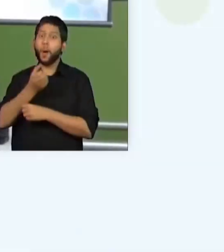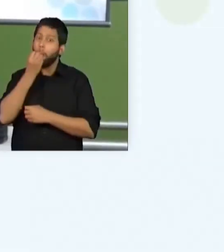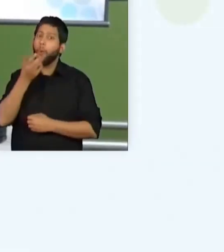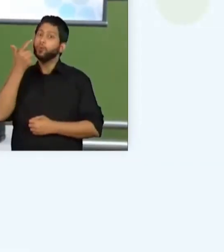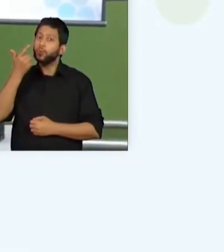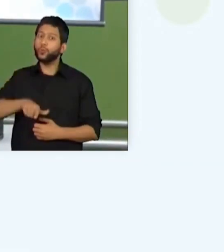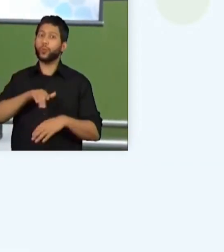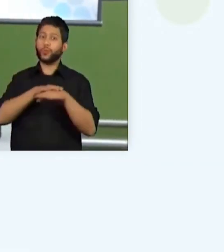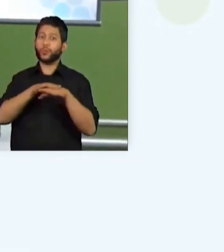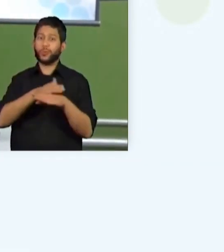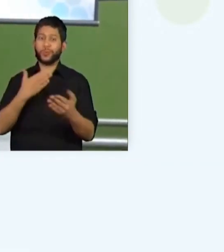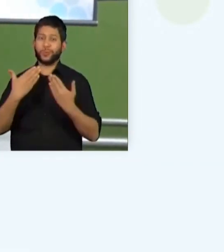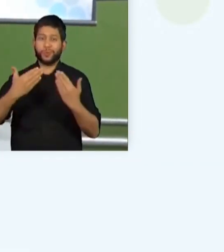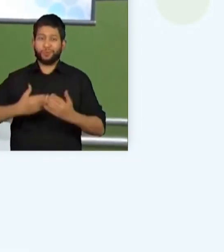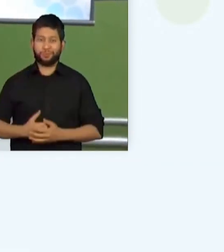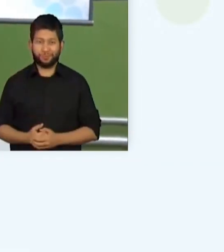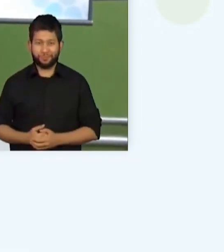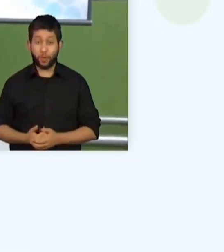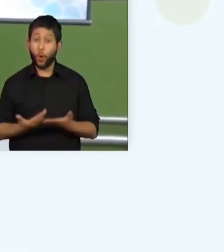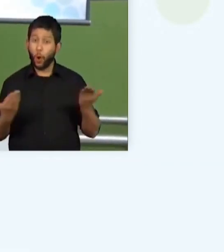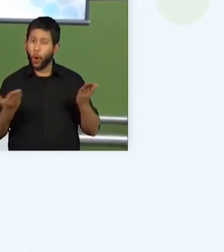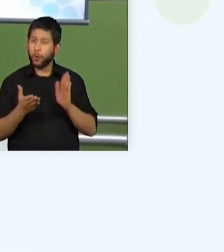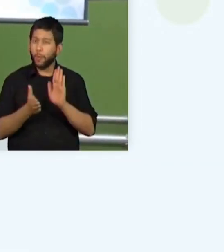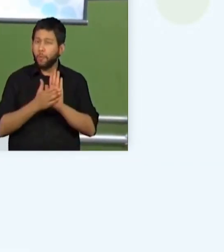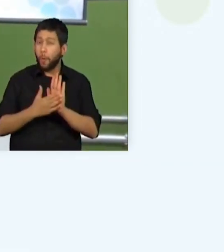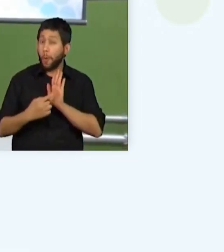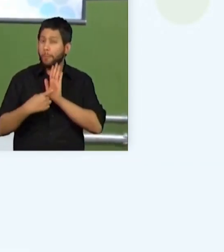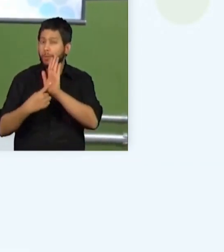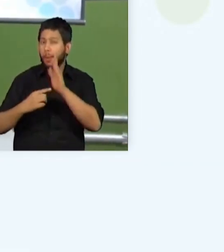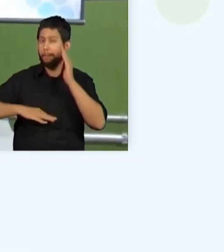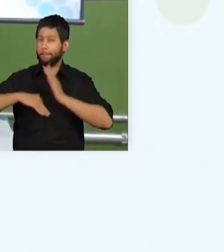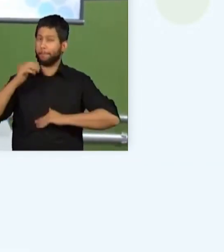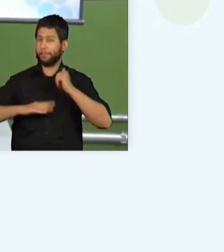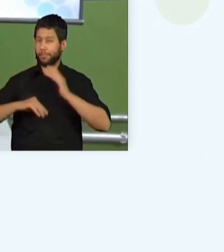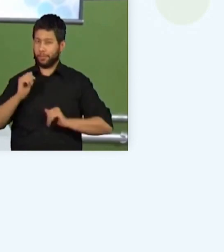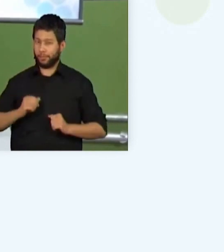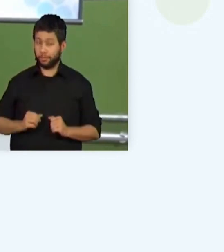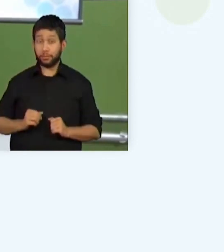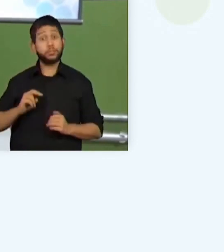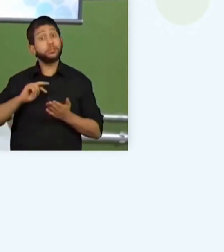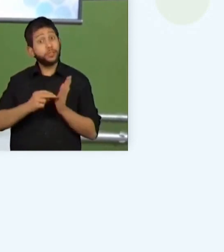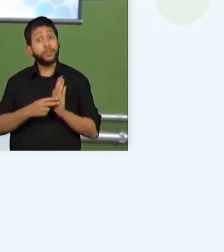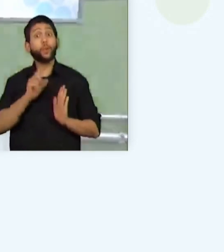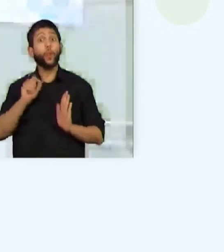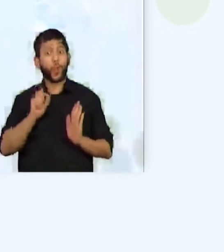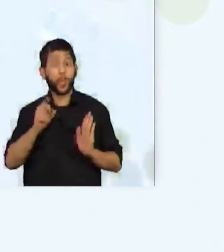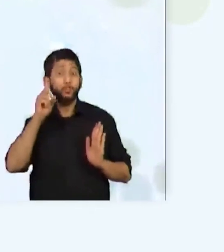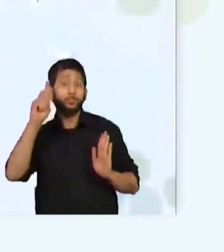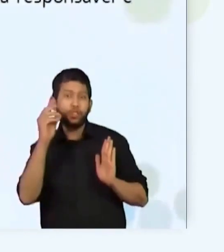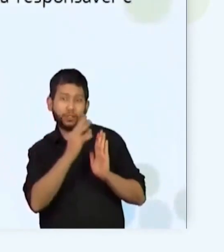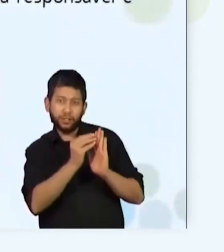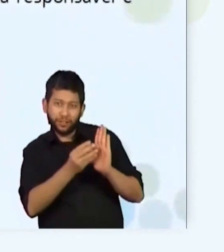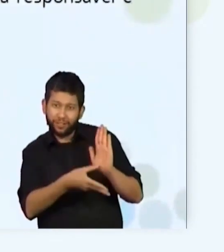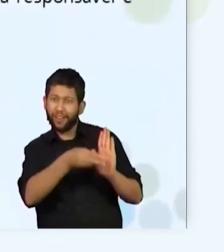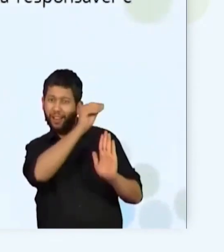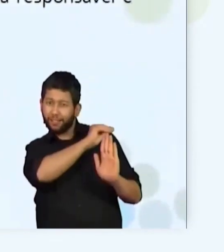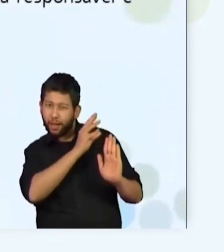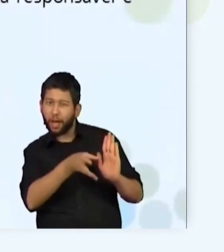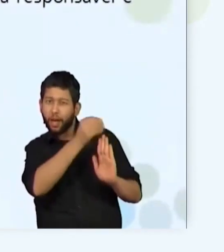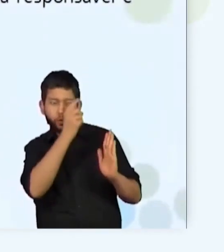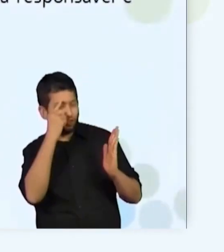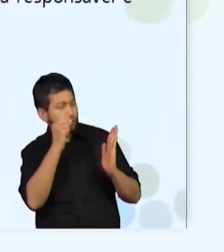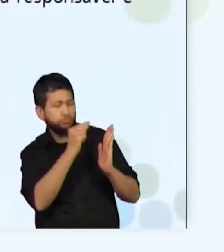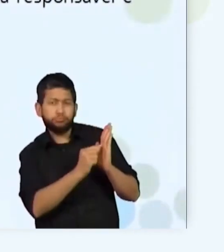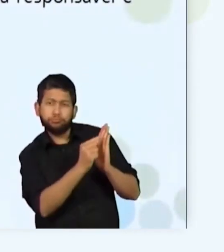No programa de hoje, vamos fazer uma atividade mão na massa, que é o calendário Beleza Negra em Foco. Trabalharemos hoje